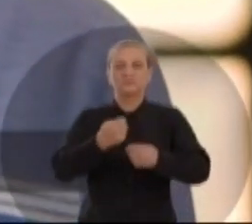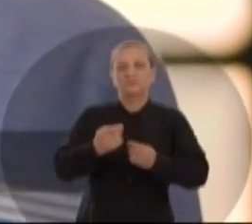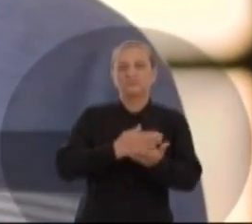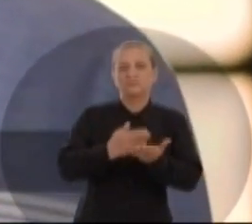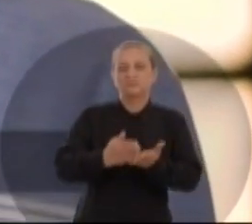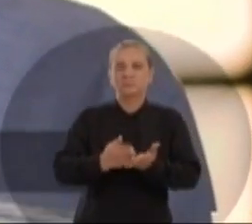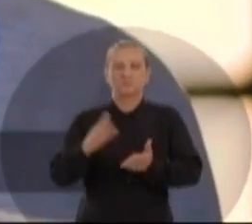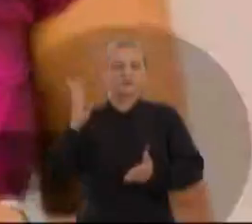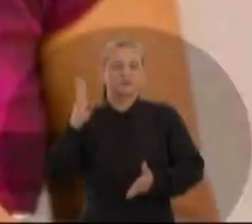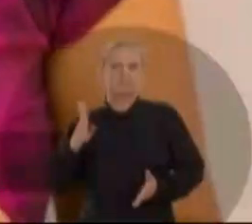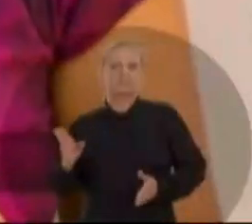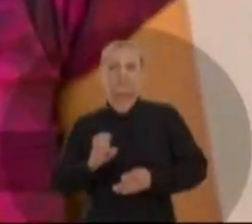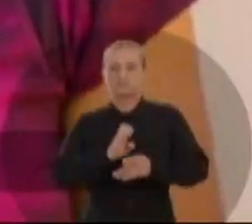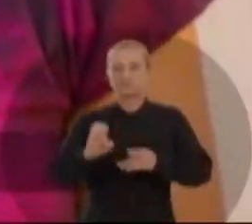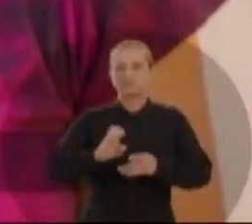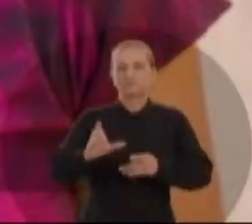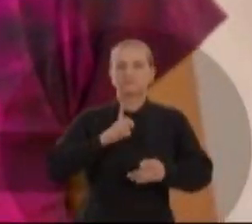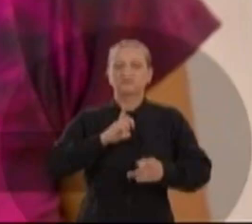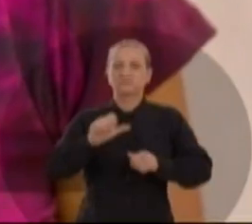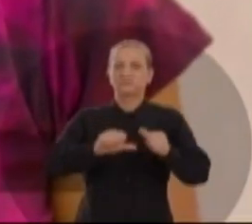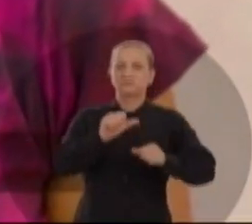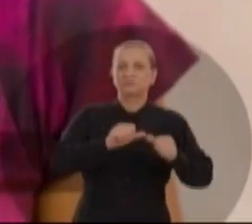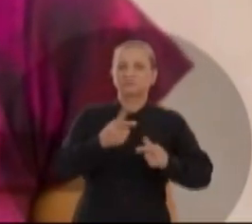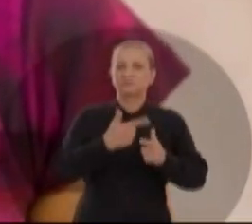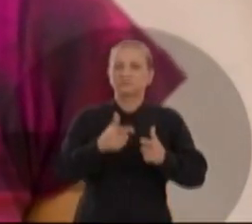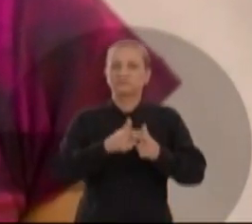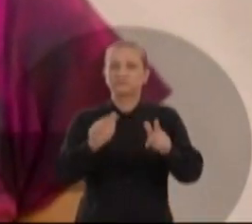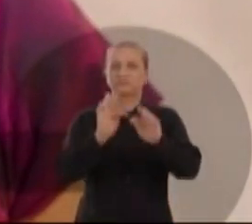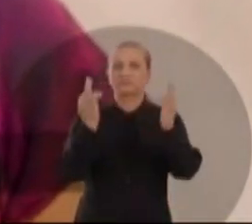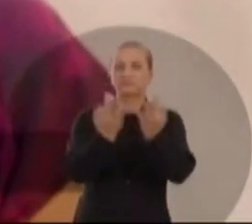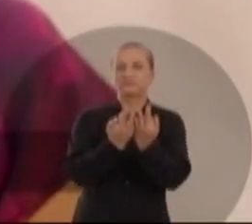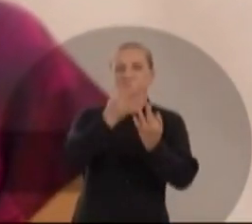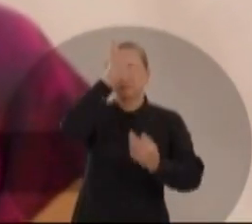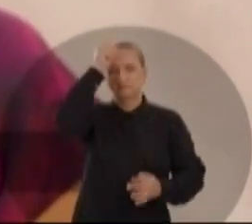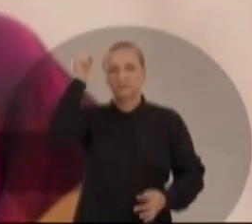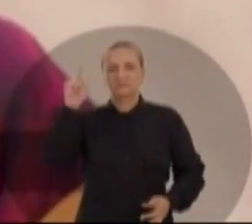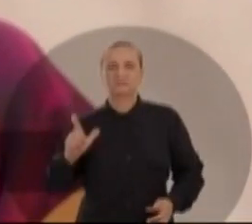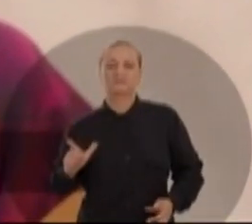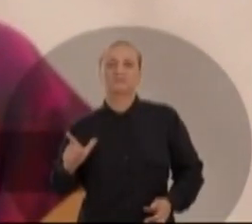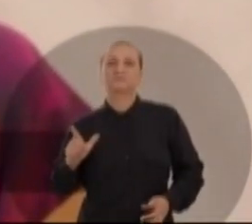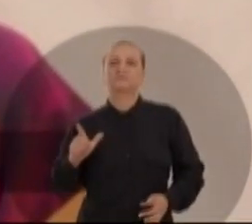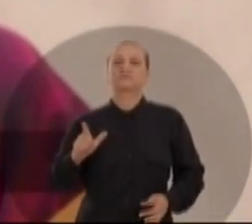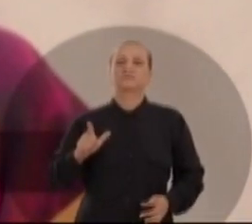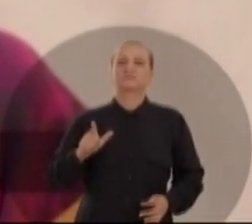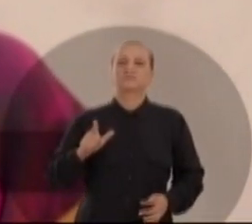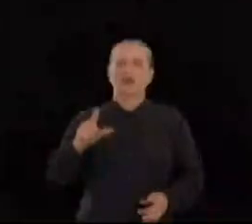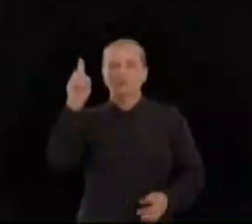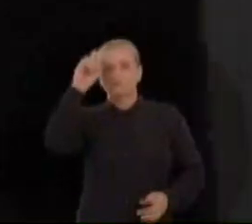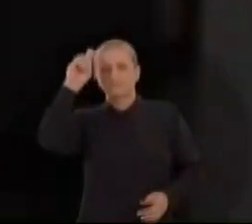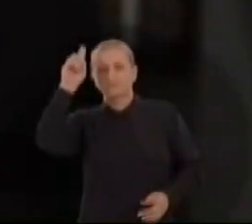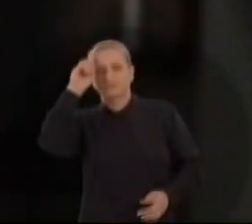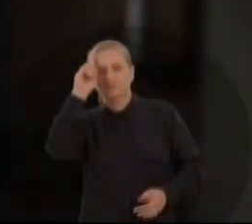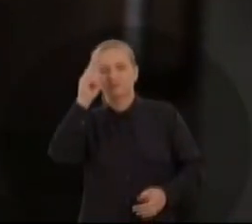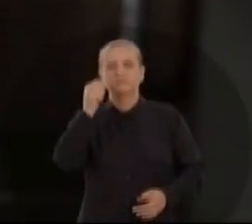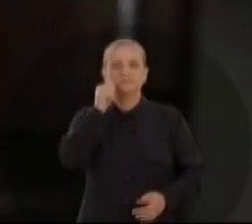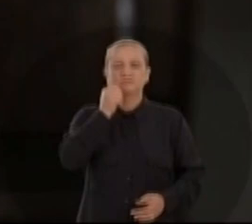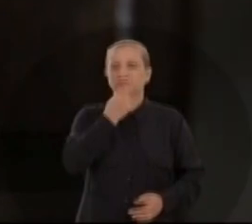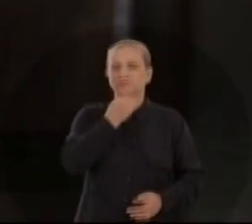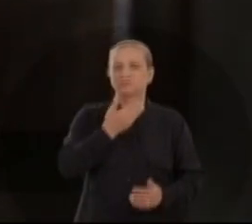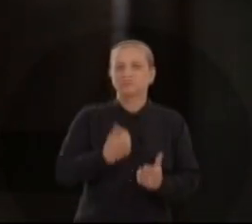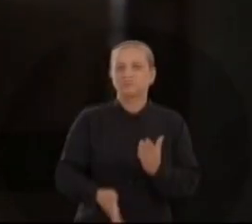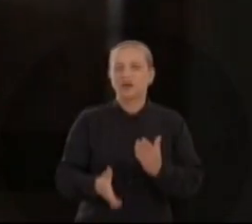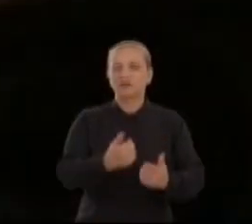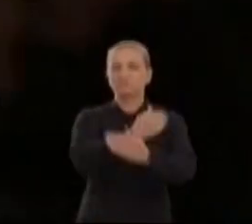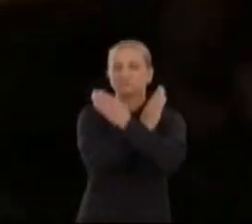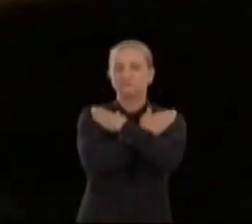qual passa o Brasil e também o nosso estado tem se transformado em um problema para as famílias sul-mato-grossenses. Cada vez são